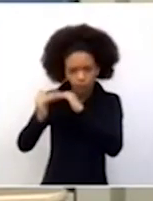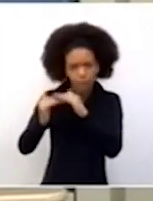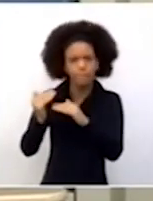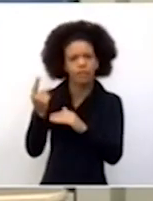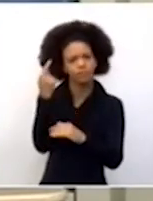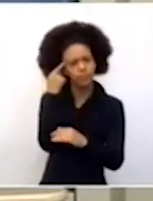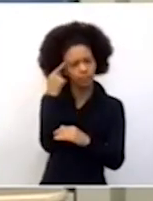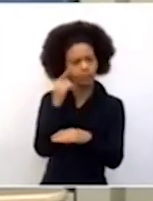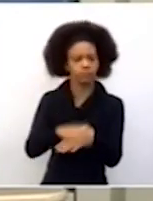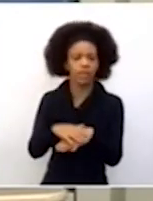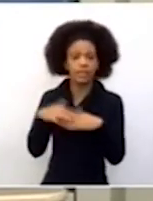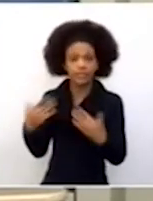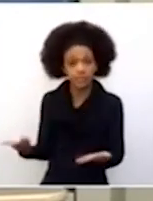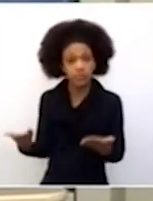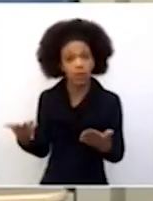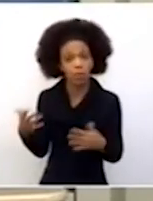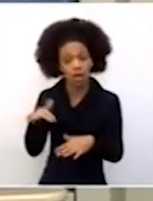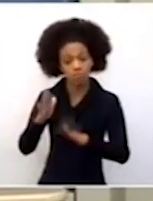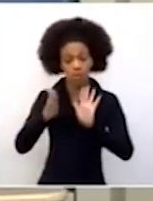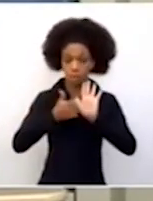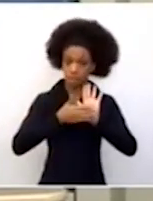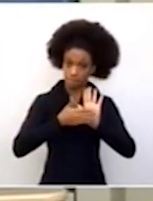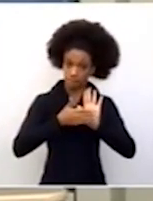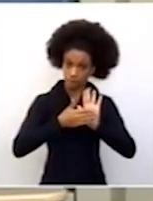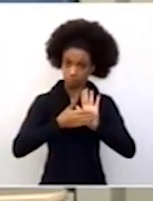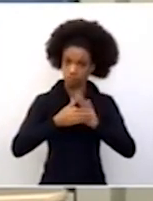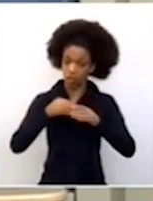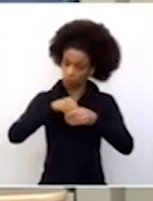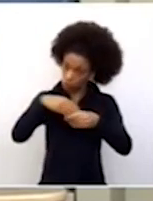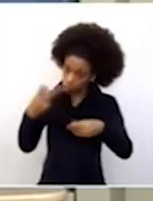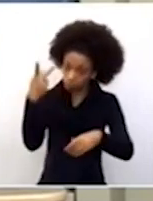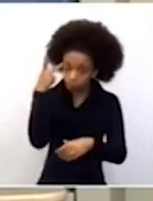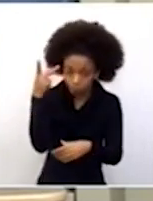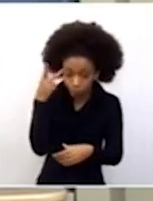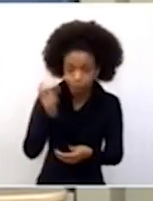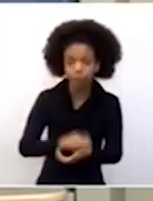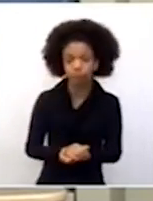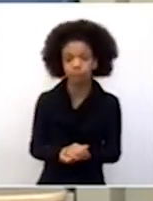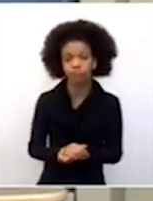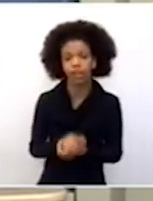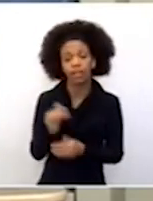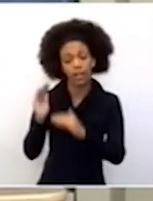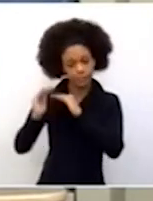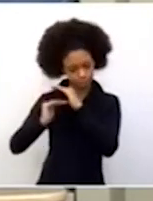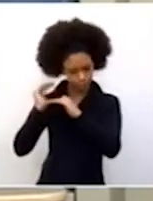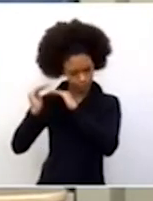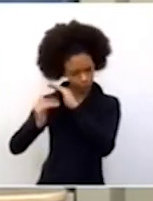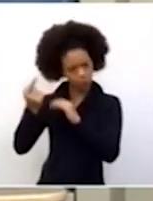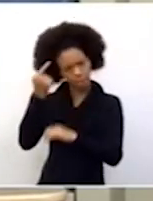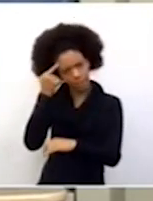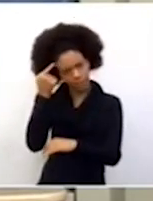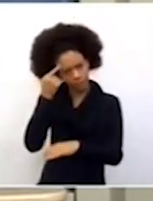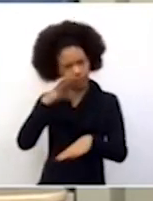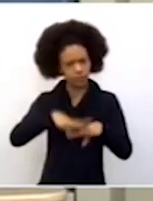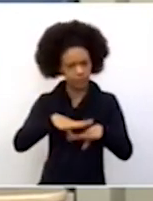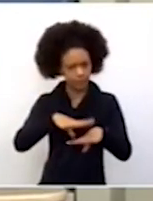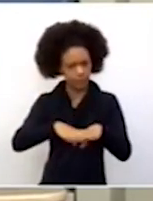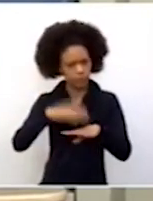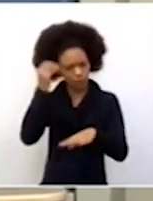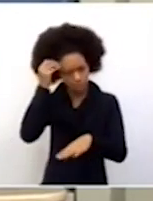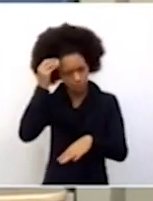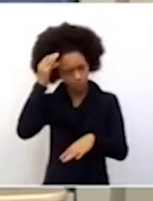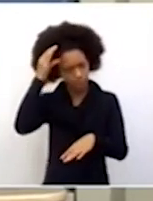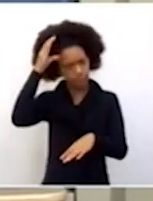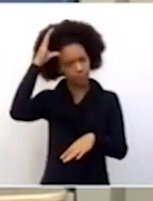né? Então essa é uma das propostas, né, do currículo paulista, né, que é desenvolver esse pensamento matemático que está calcado